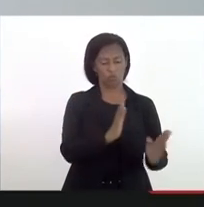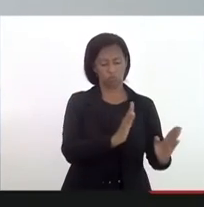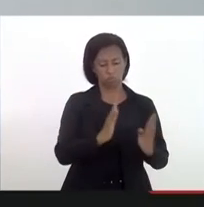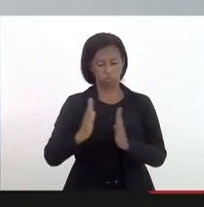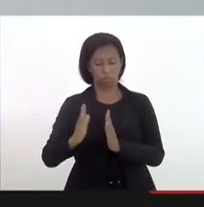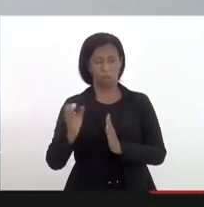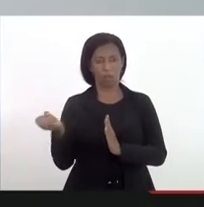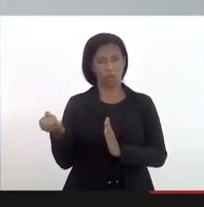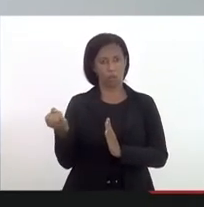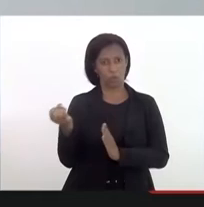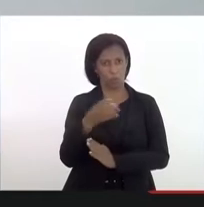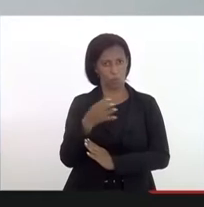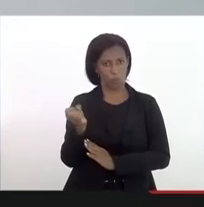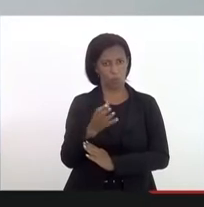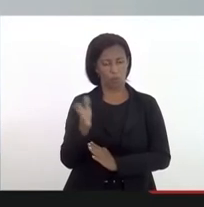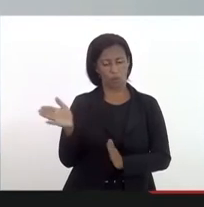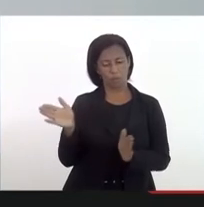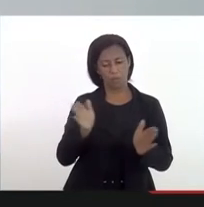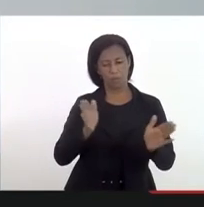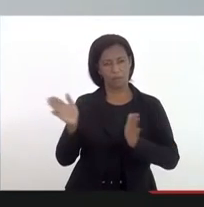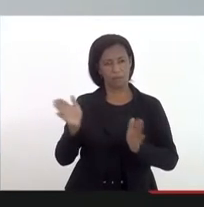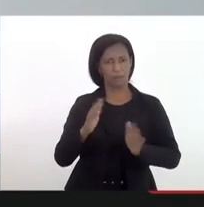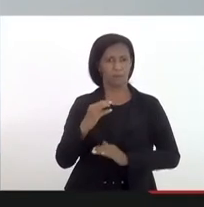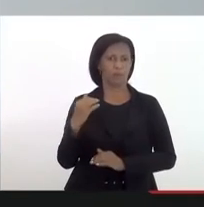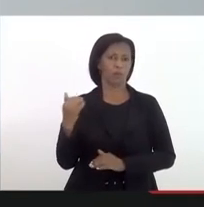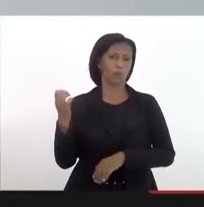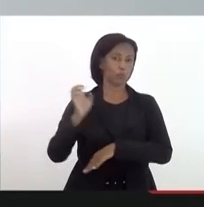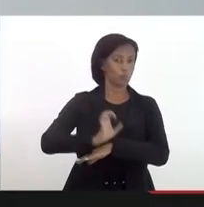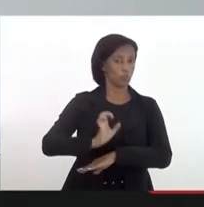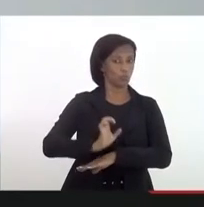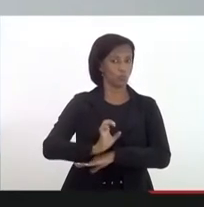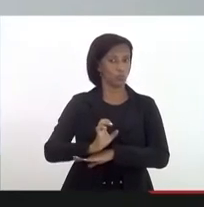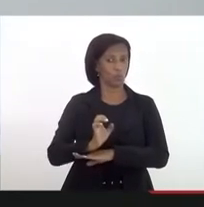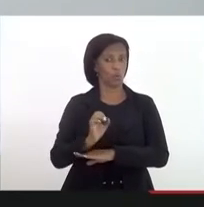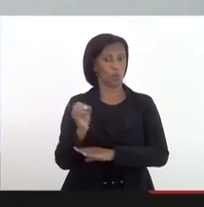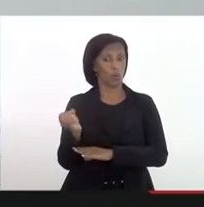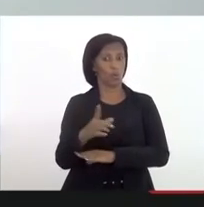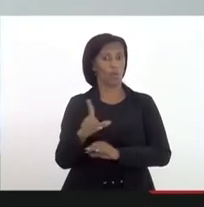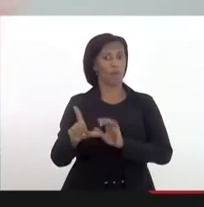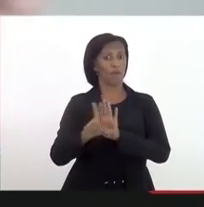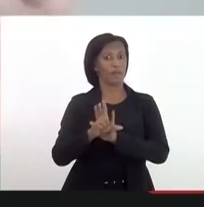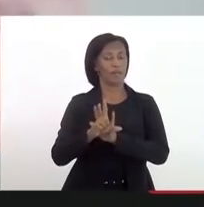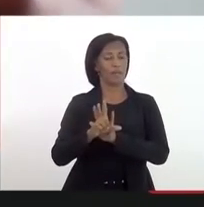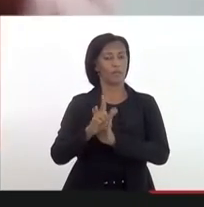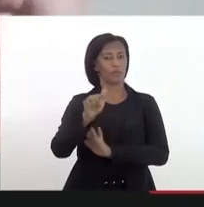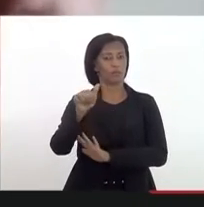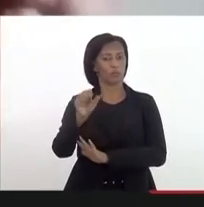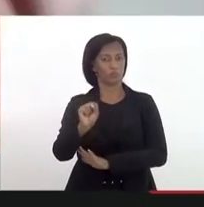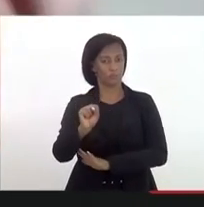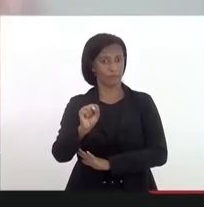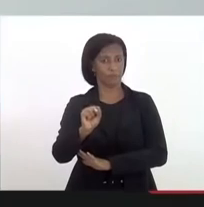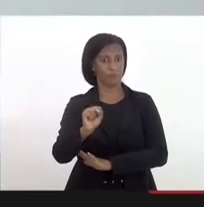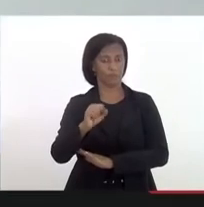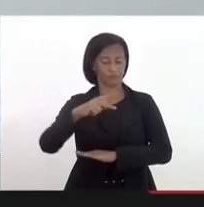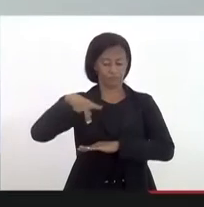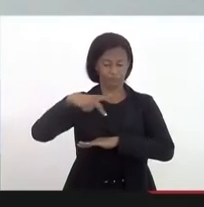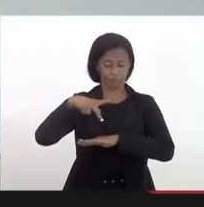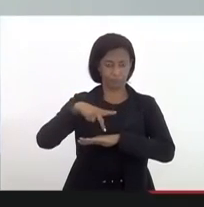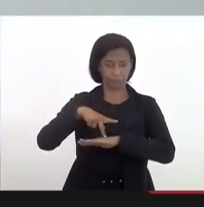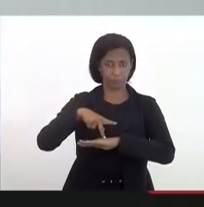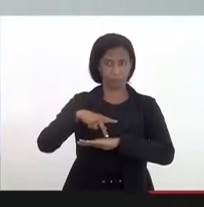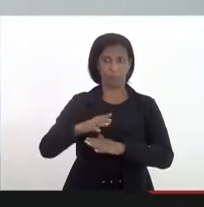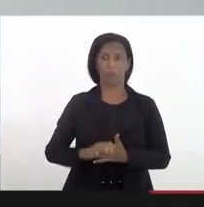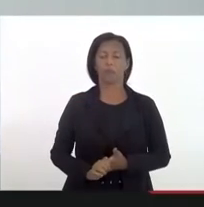a regulação nossa do Estado, derivando aí da nova lei do mercado de gás nacional. Primeiro explicar,